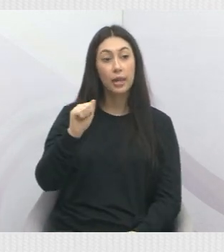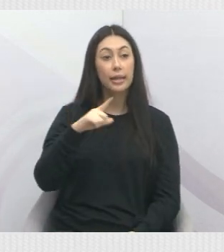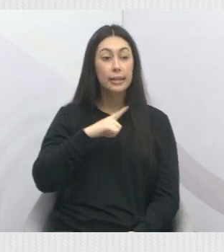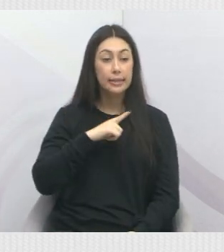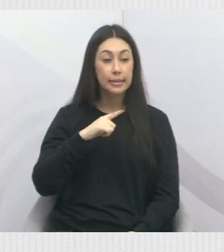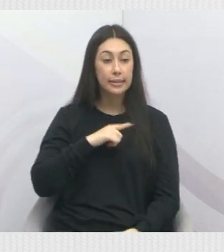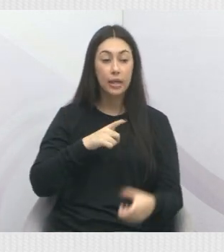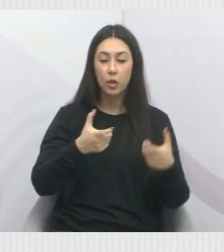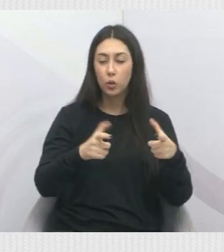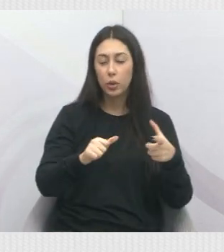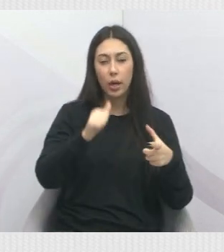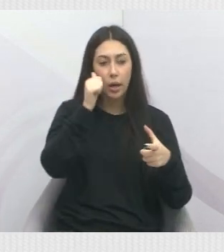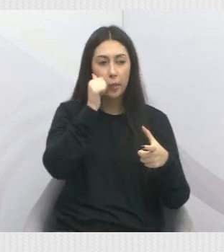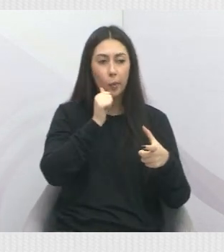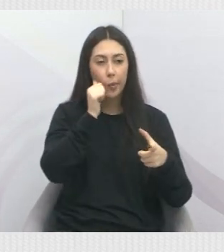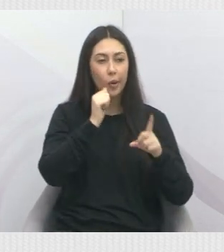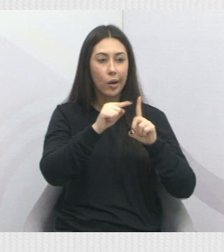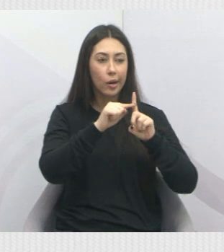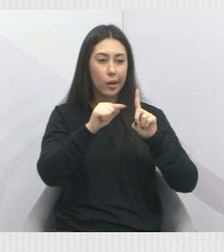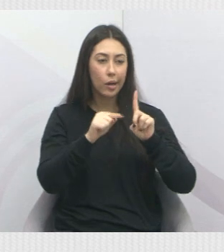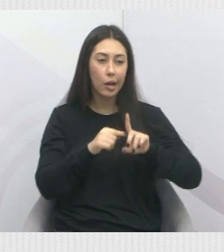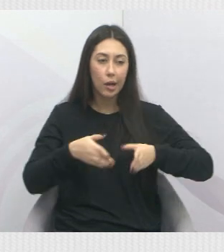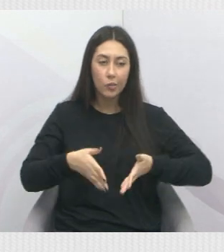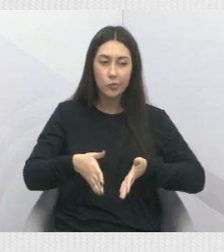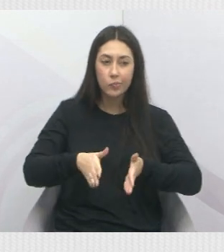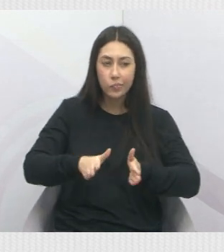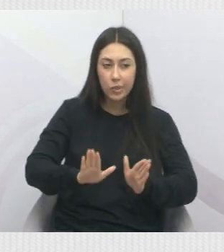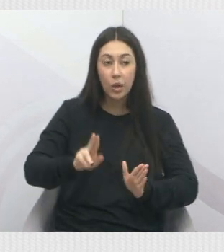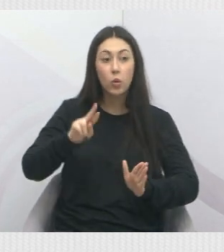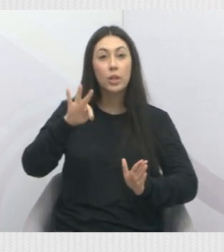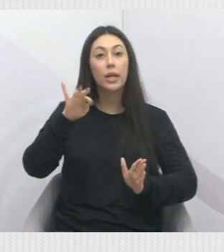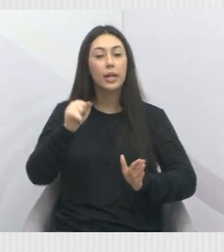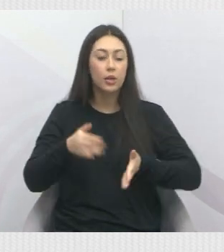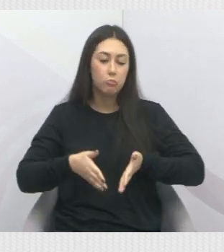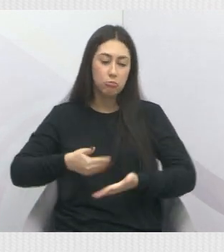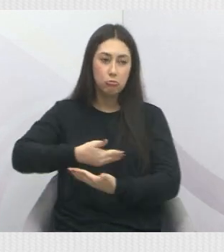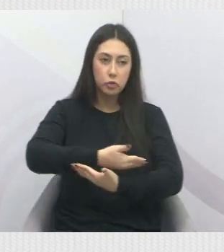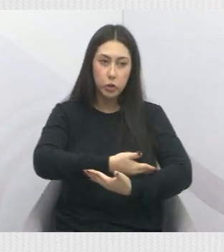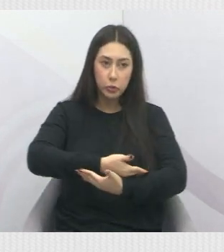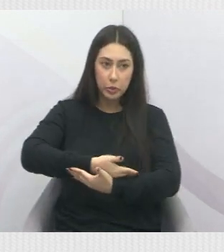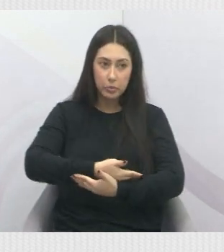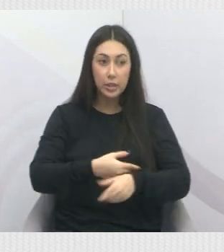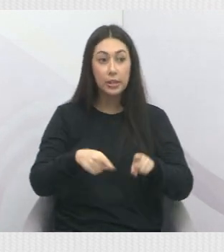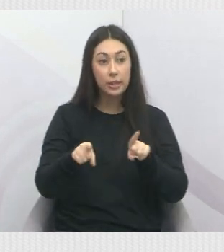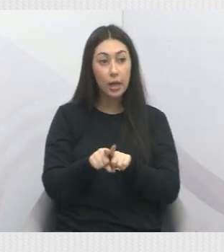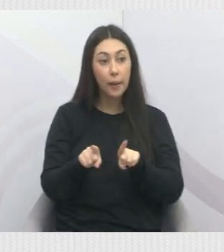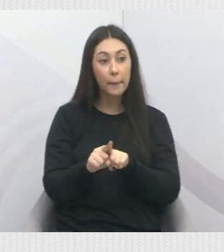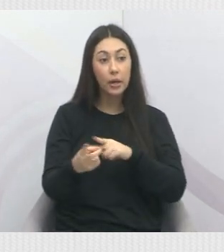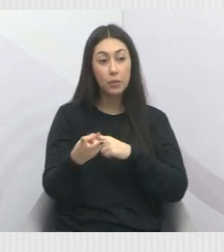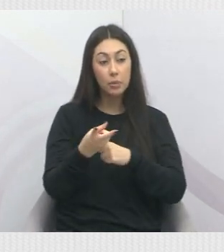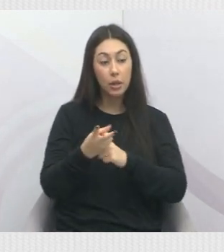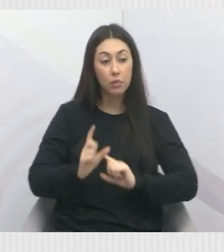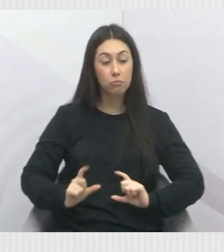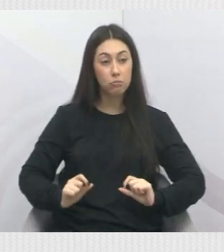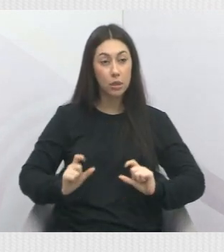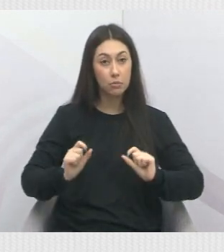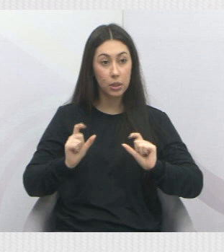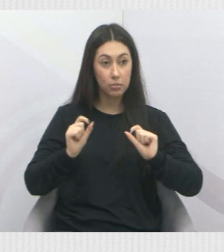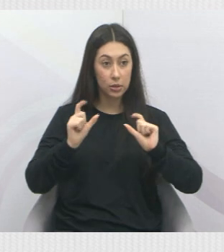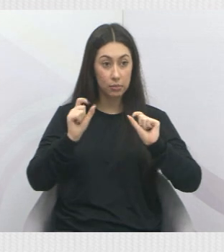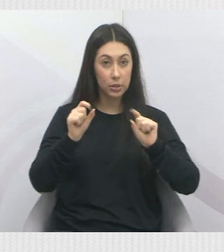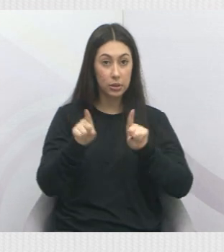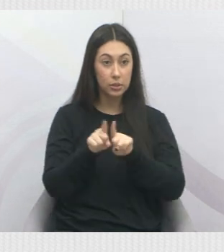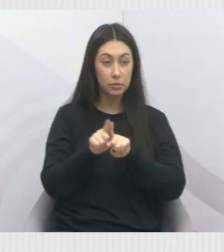risco e alto risco, UTI pediátrica e neonatal, UTI adulto, oncologia e nefrologia.